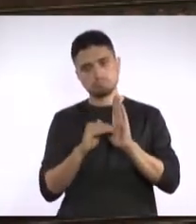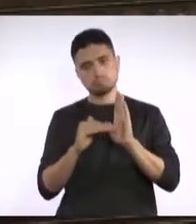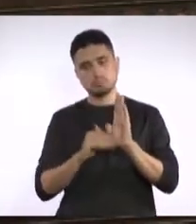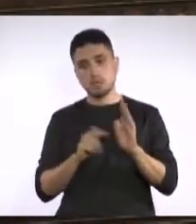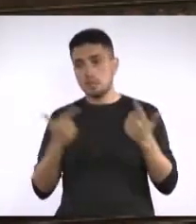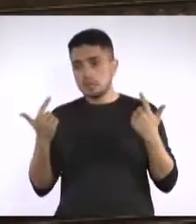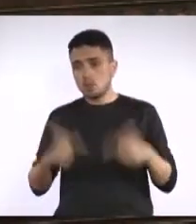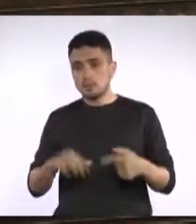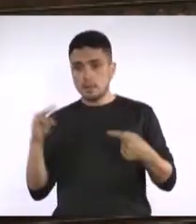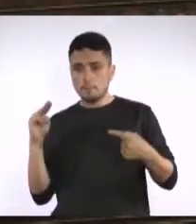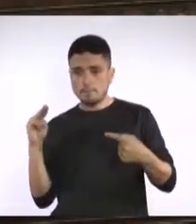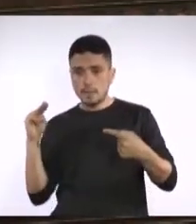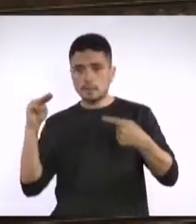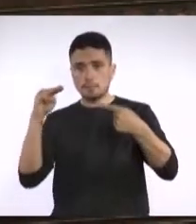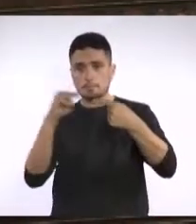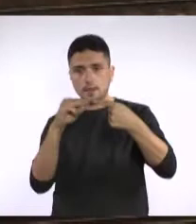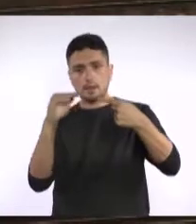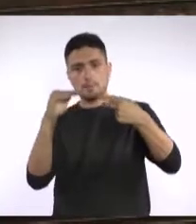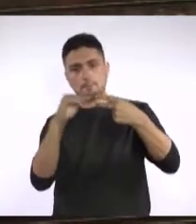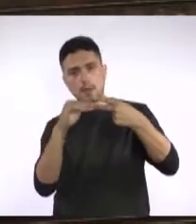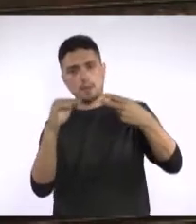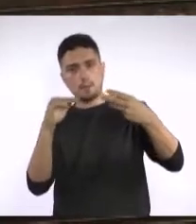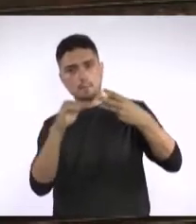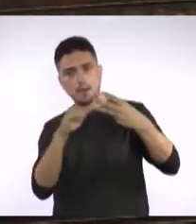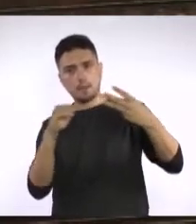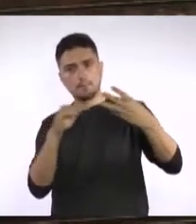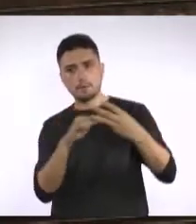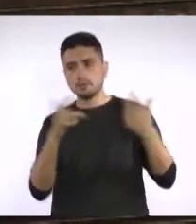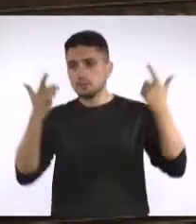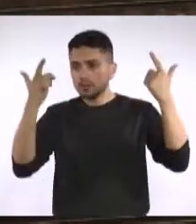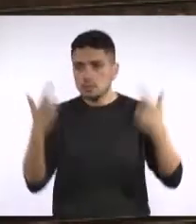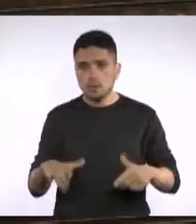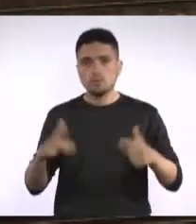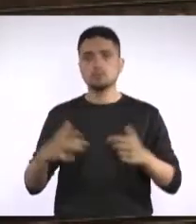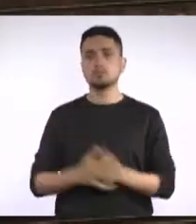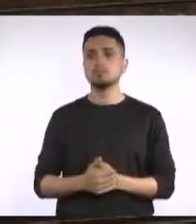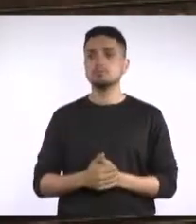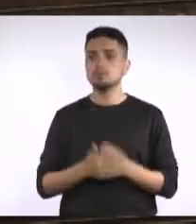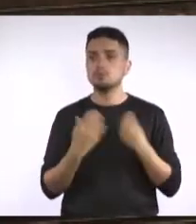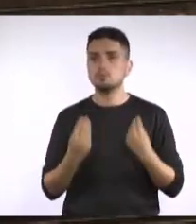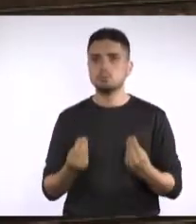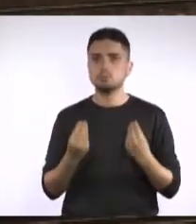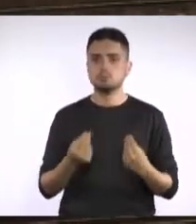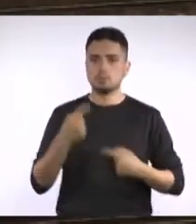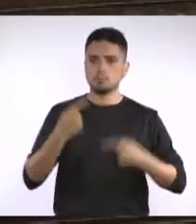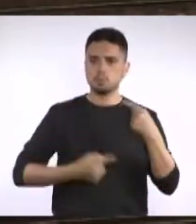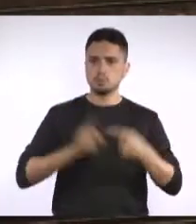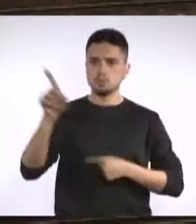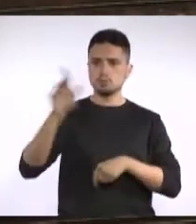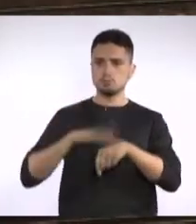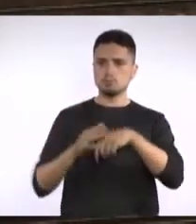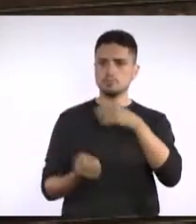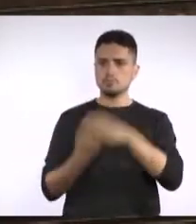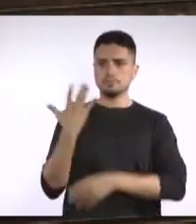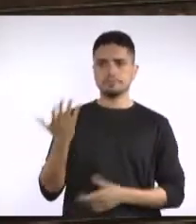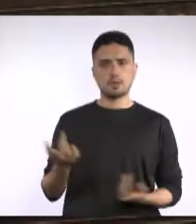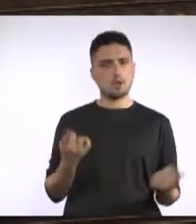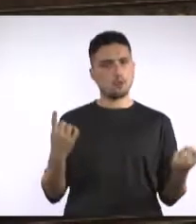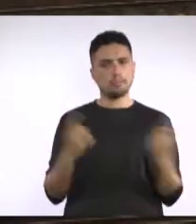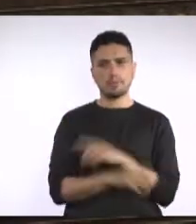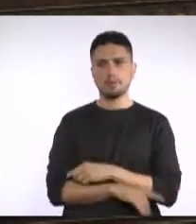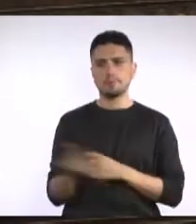específicas e claras, transparência nas políticas que ele desenvolve. Pelo contrário, seu grande discurso